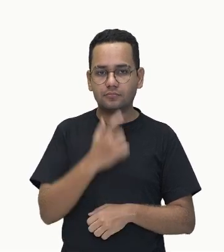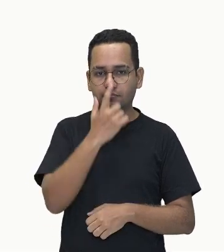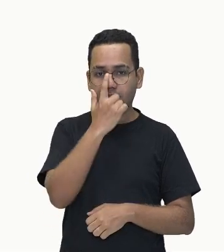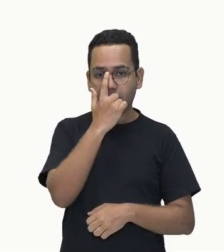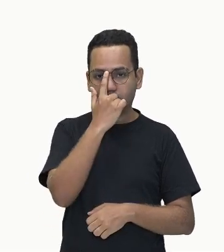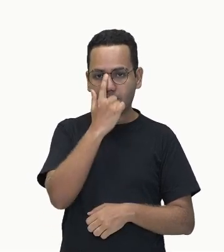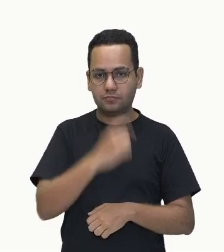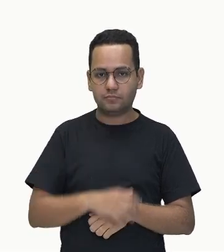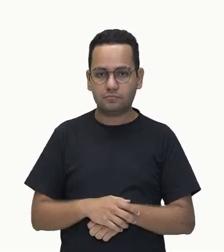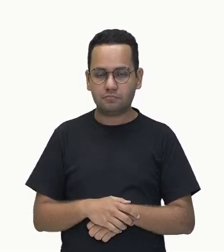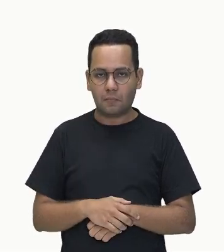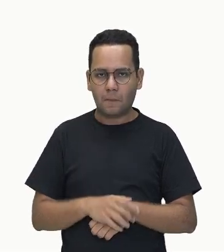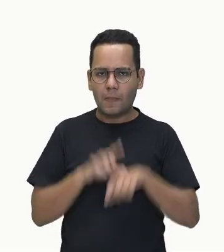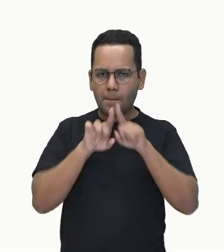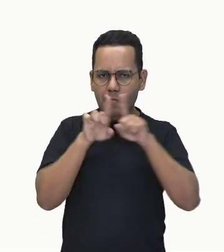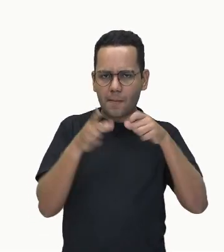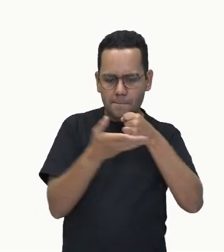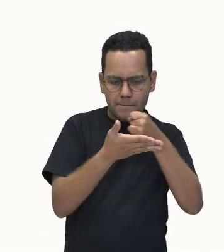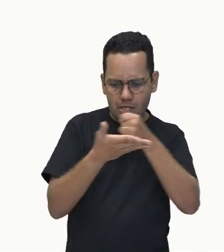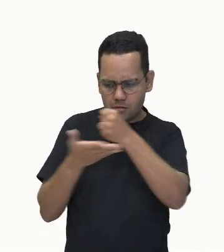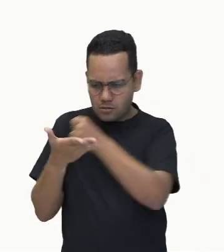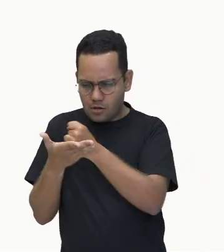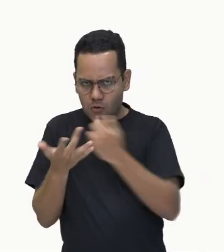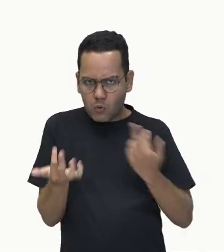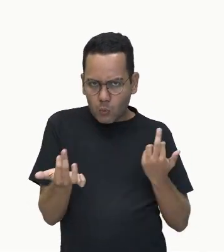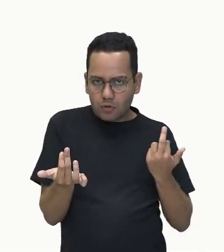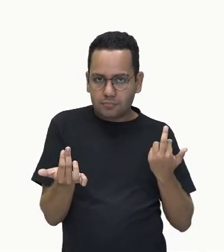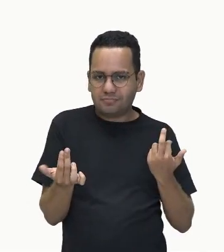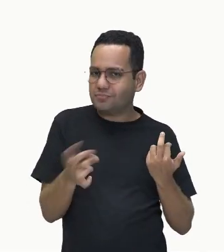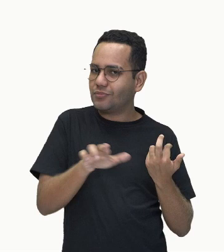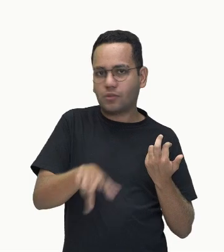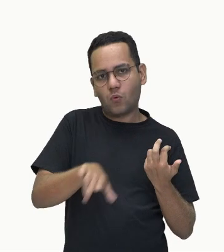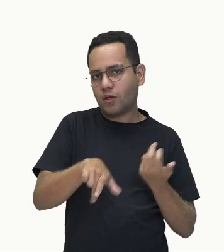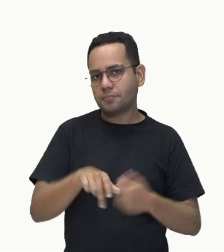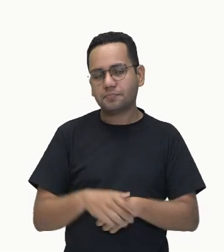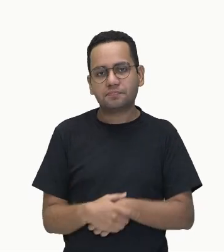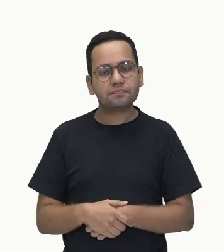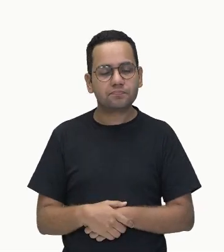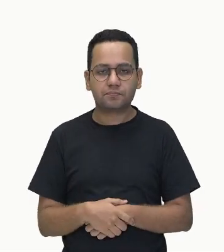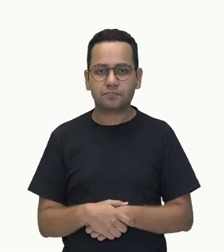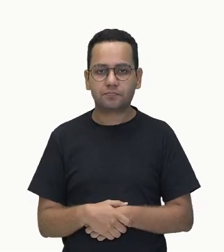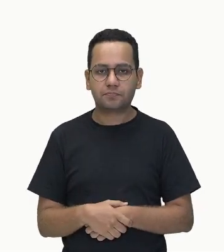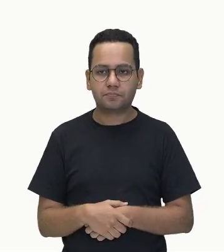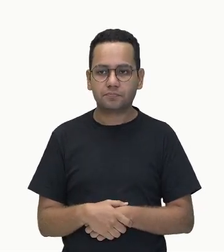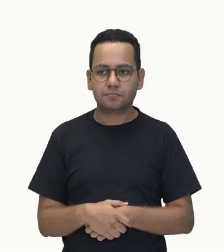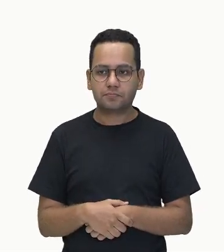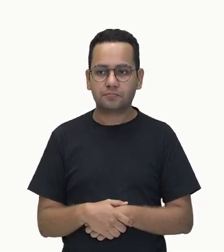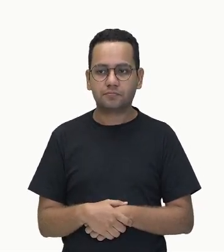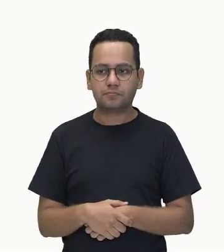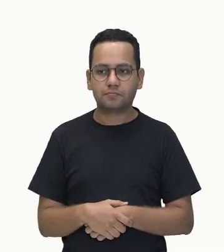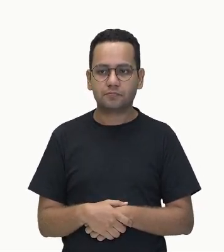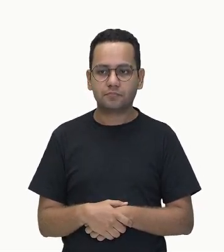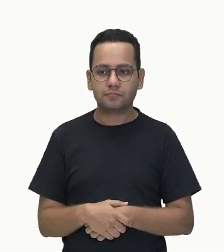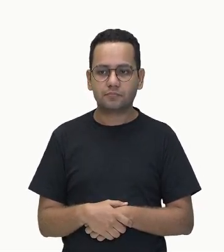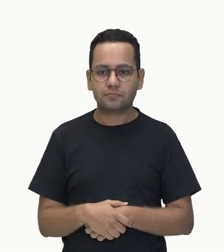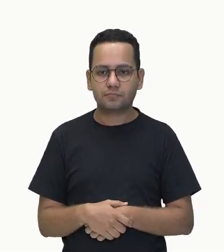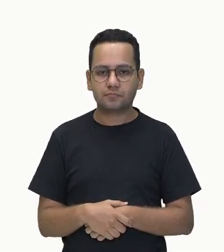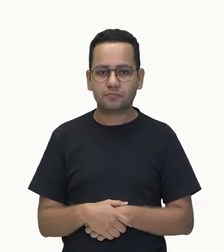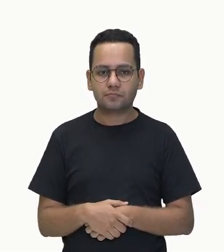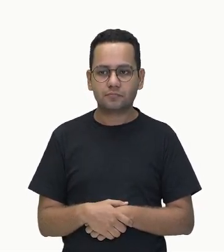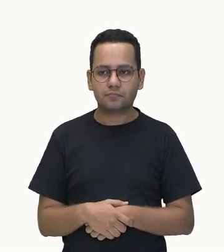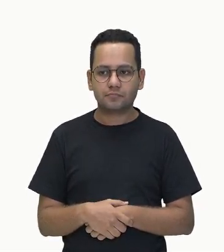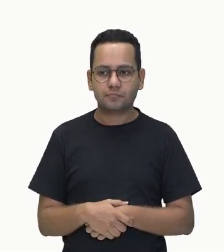são iguais não não é ainda não o que que nós podemos fazer